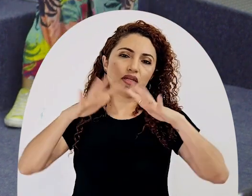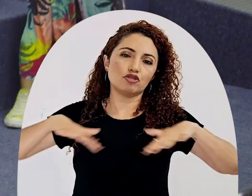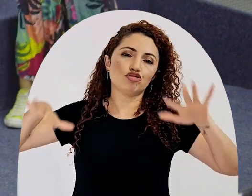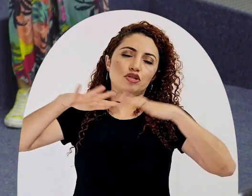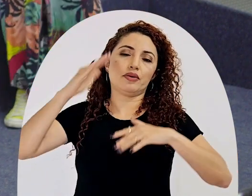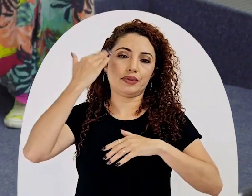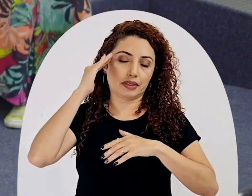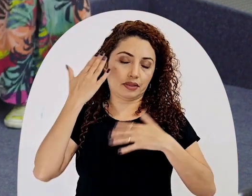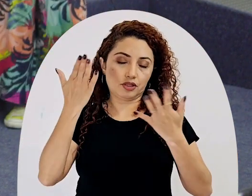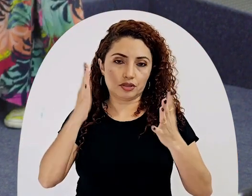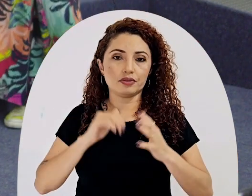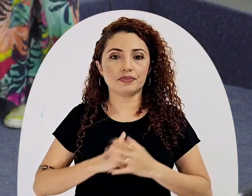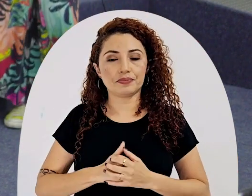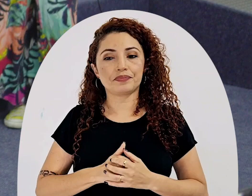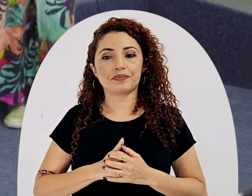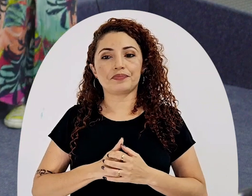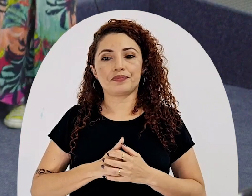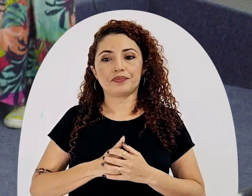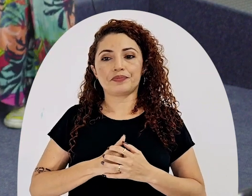Por exemplo, hoje